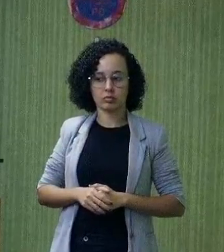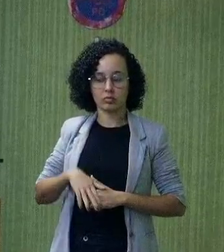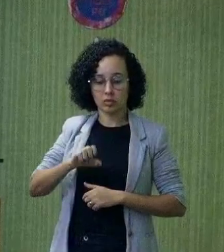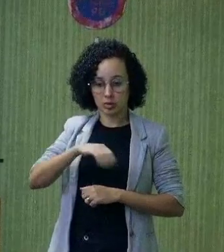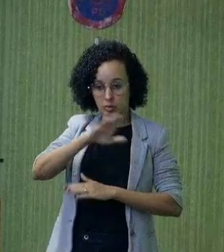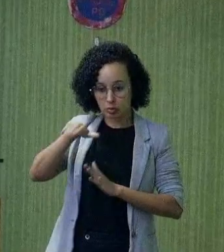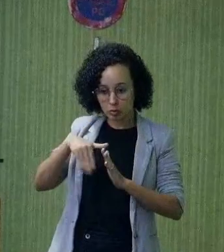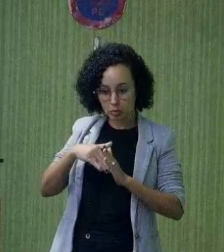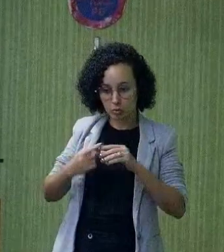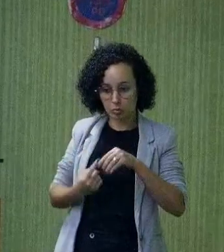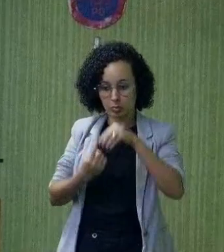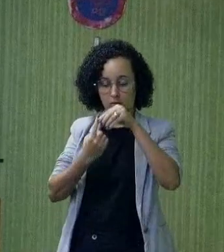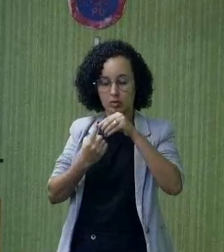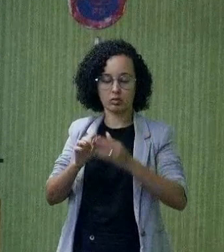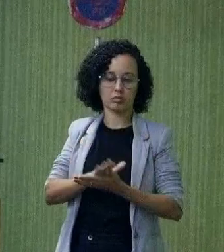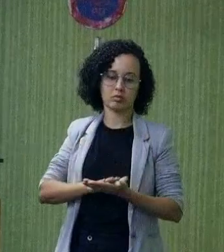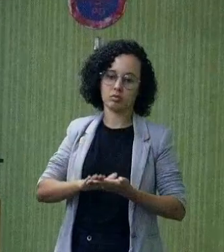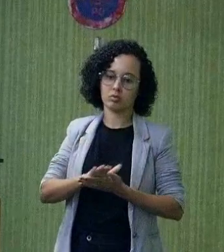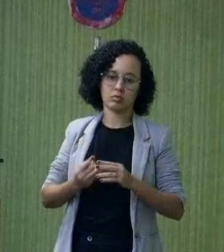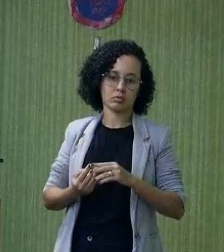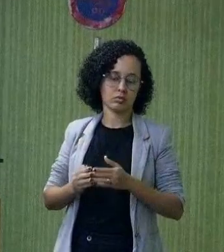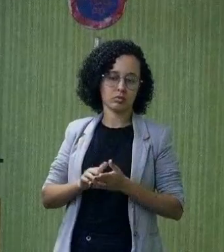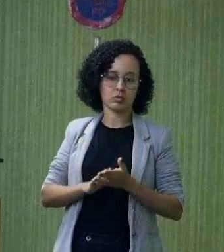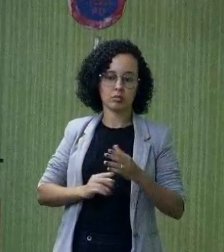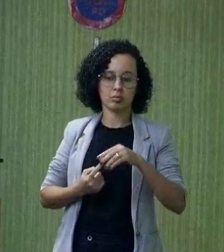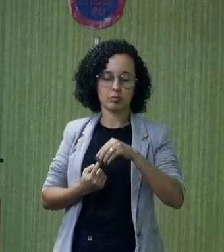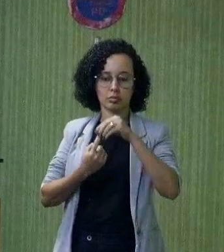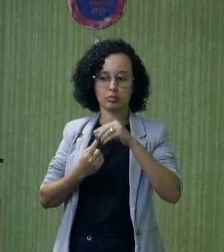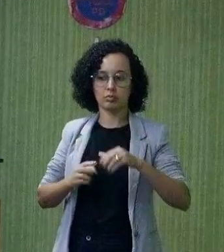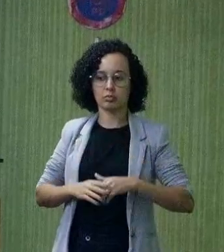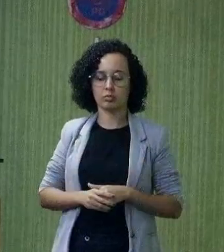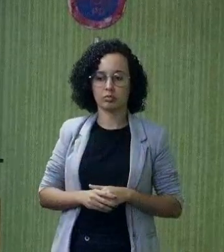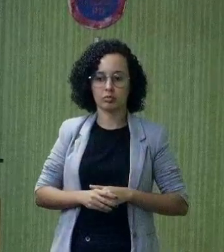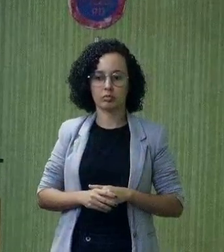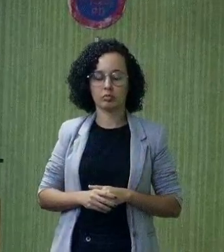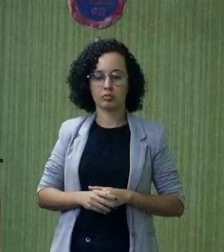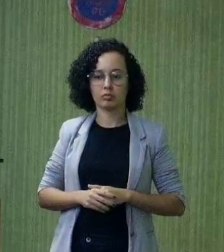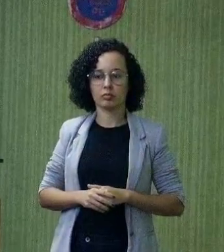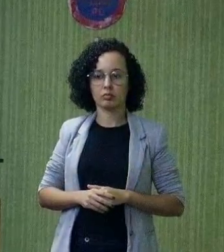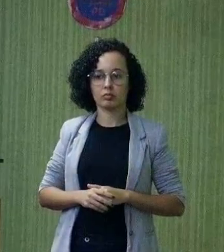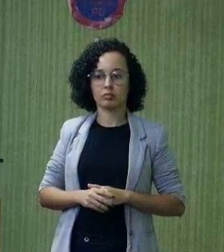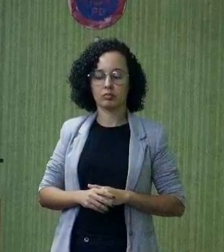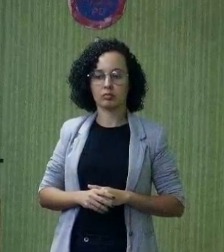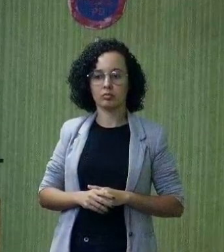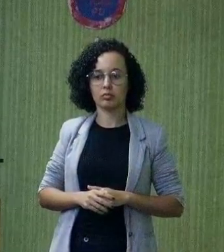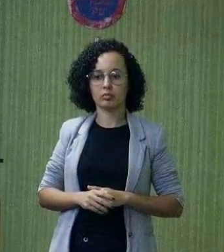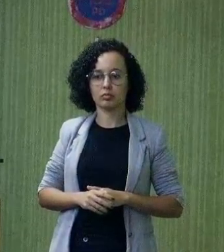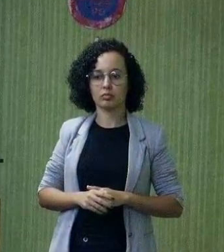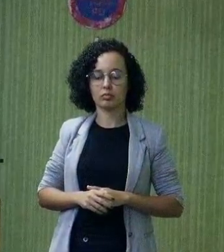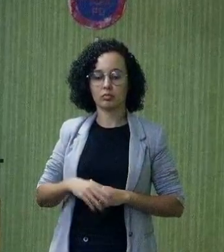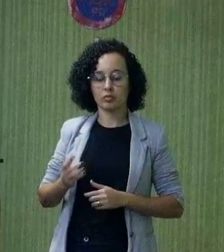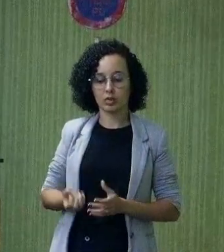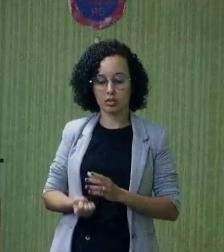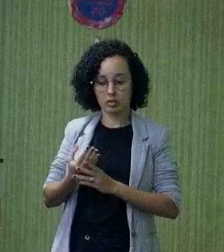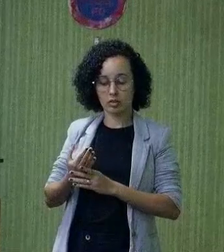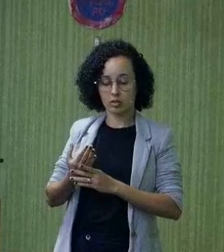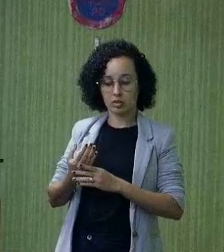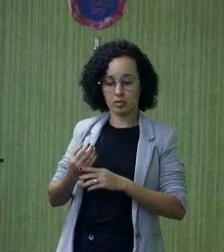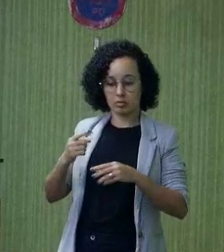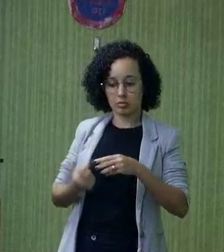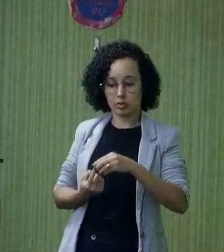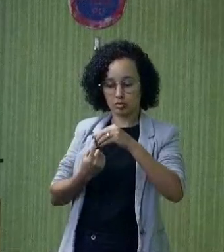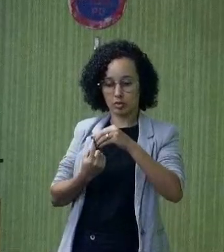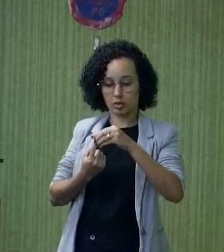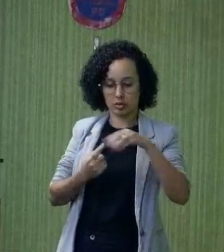prioridade nada é prioridade se tudo é prioridade tudo passa a ser comum né aí você vai ter que criar prioridade das